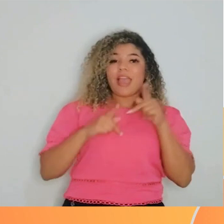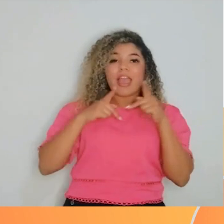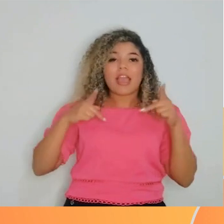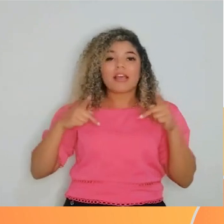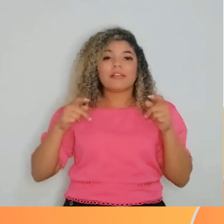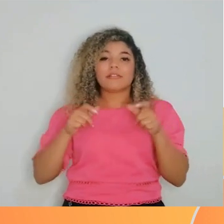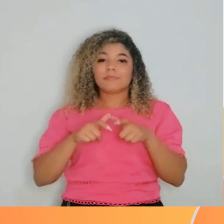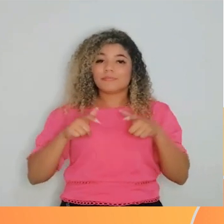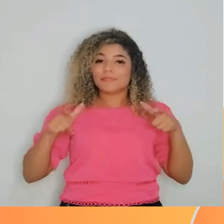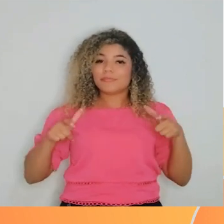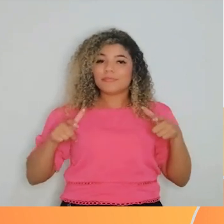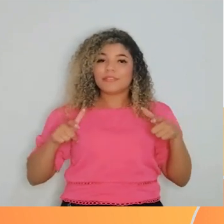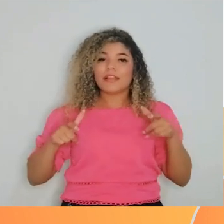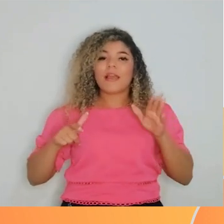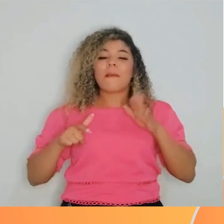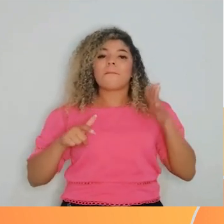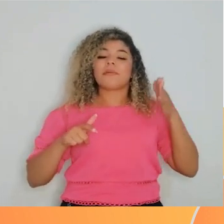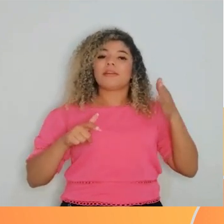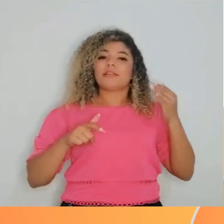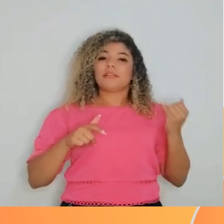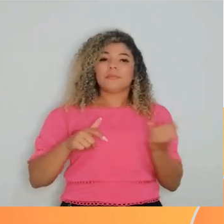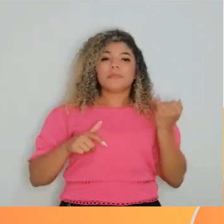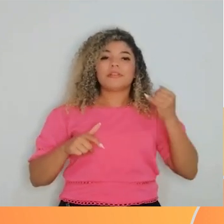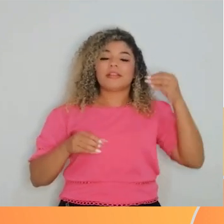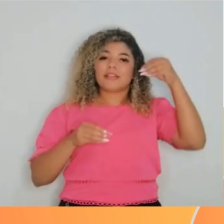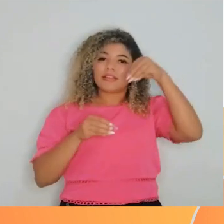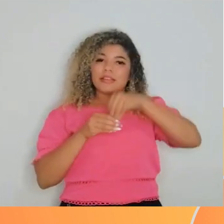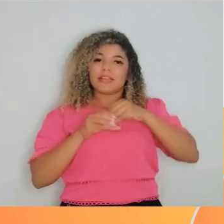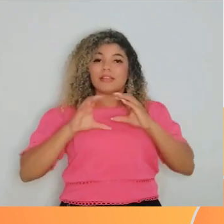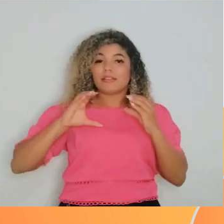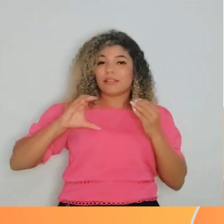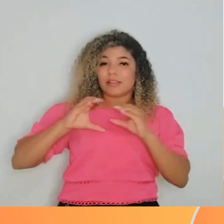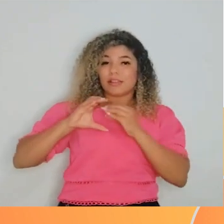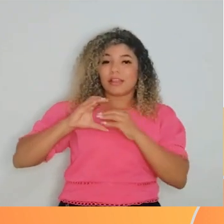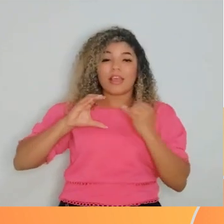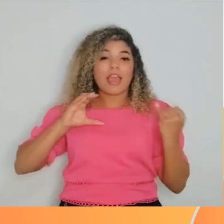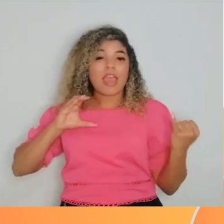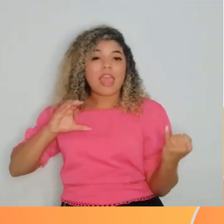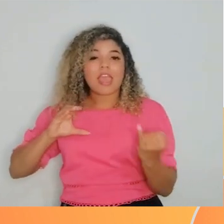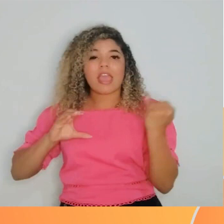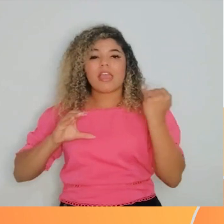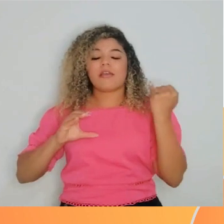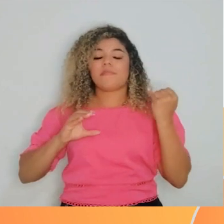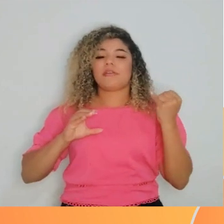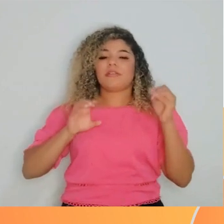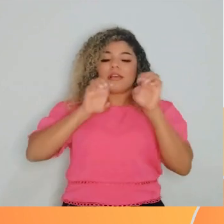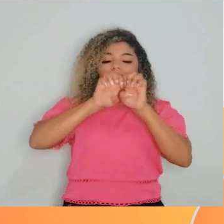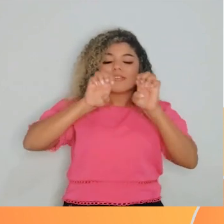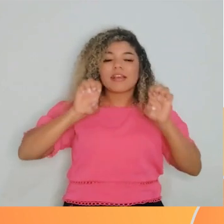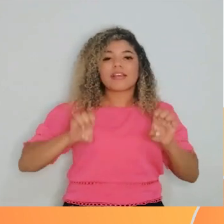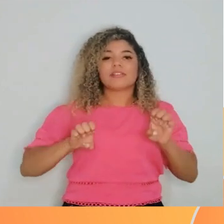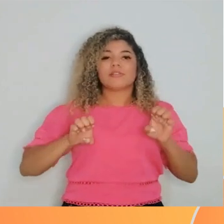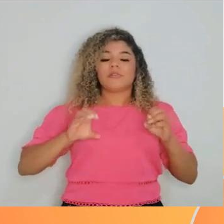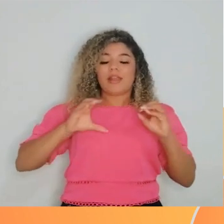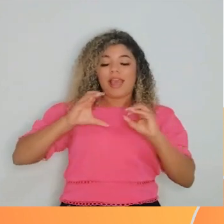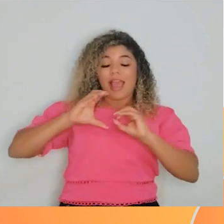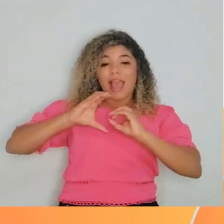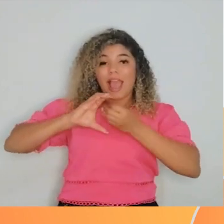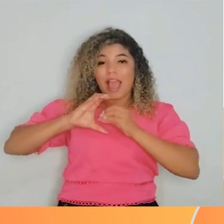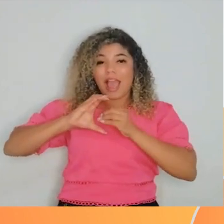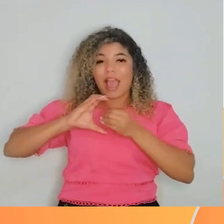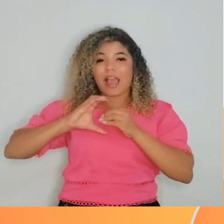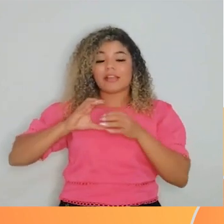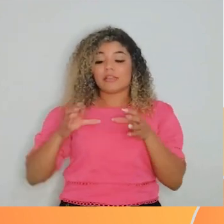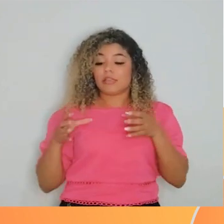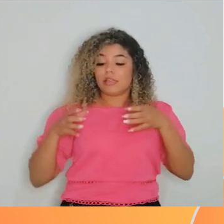são macromoléculas orgânicas mais abundantes nas células. Elas são fundamentais para a estrutura e a função celular. Há